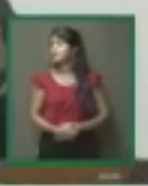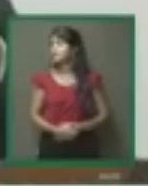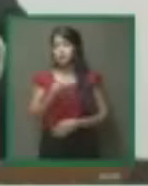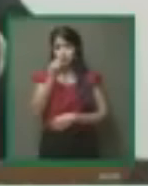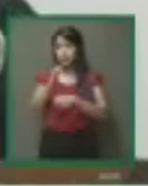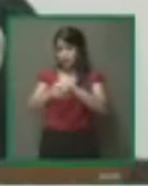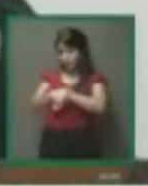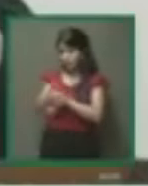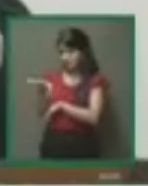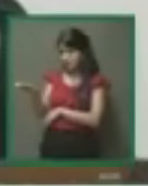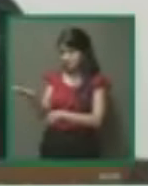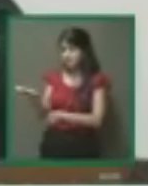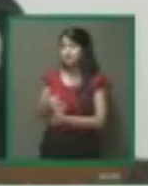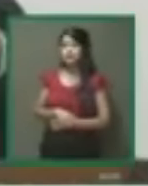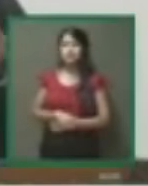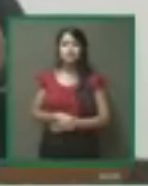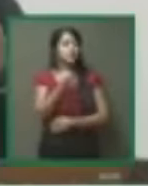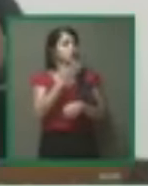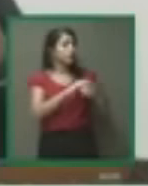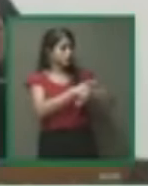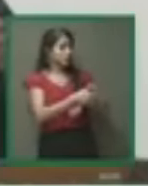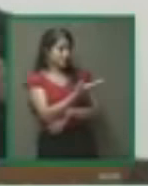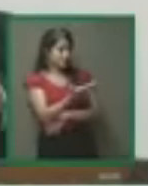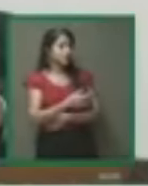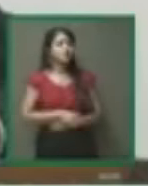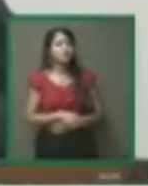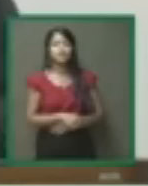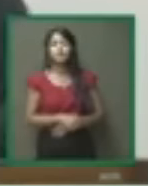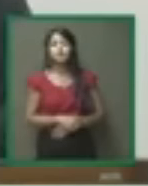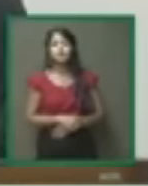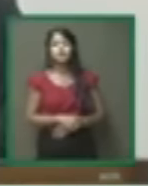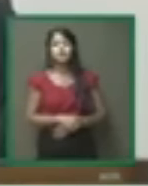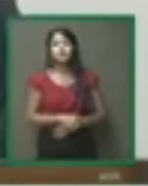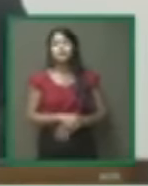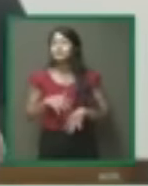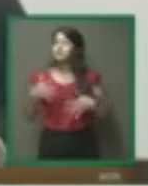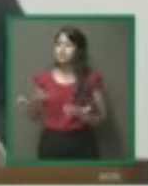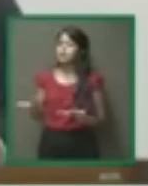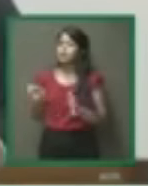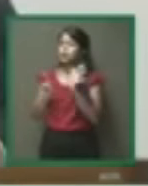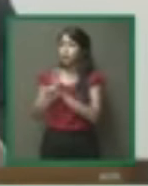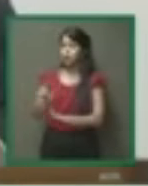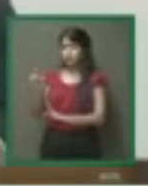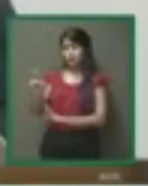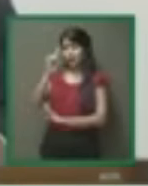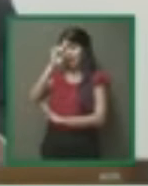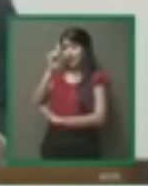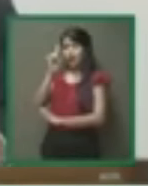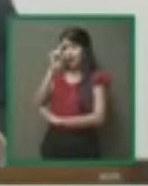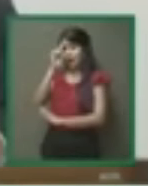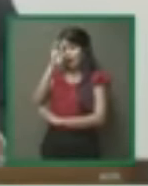Boa noite, senhor Wesley. Boa noite, doutor. E, senhor Wesley, o senhor está sendo acusado